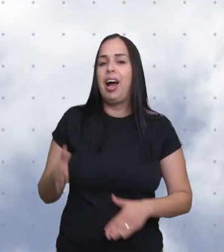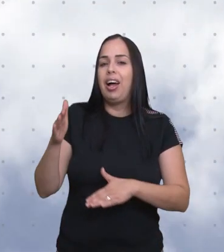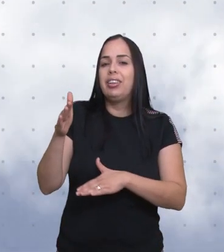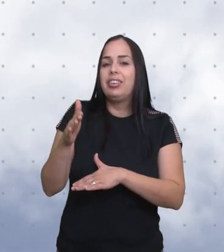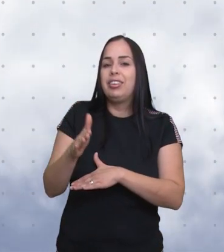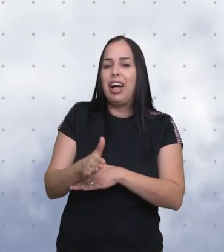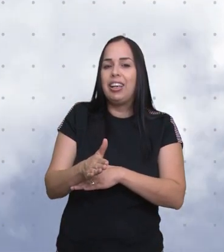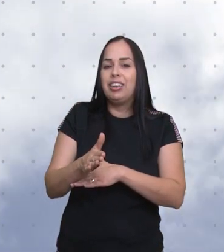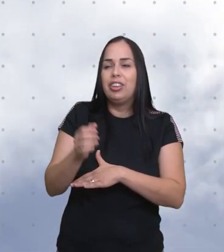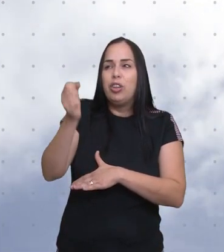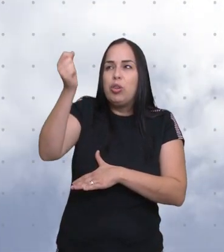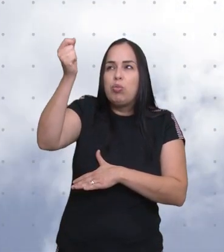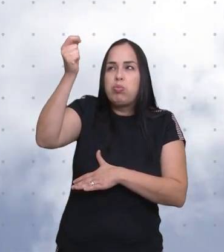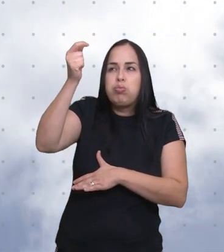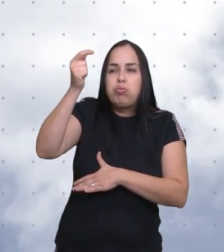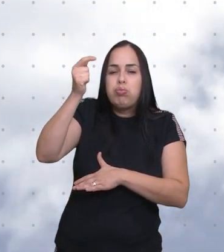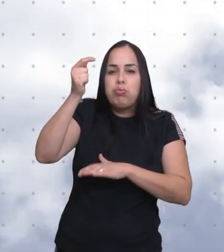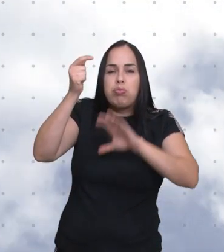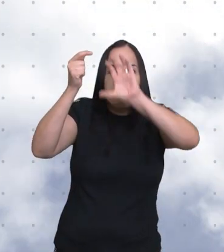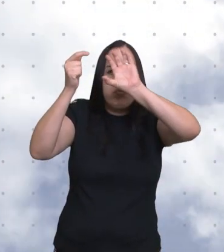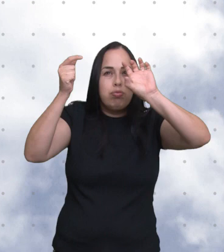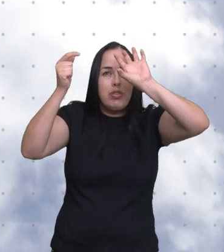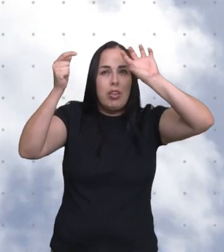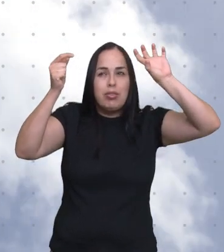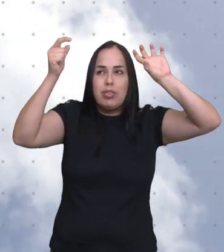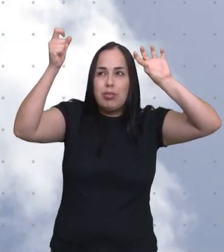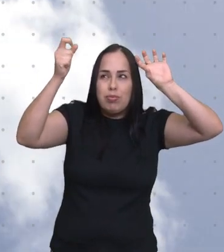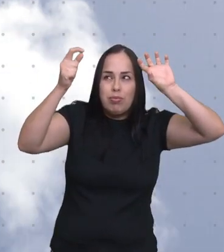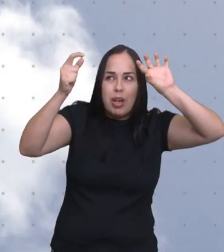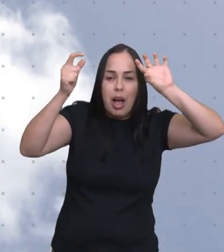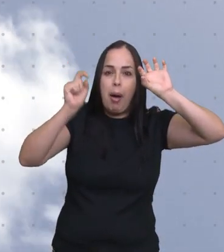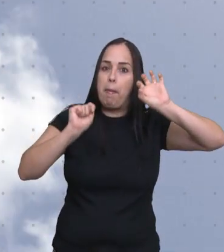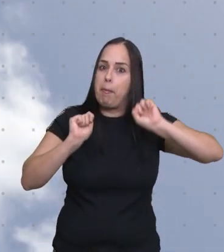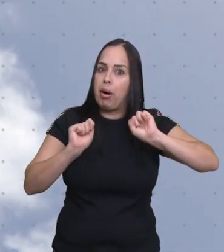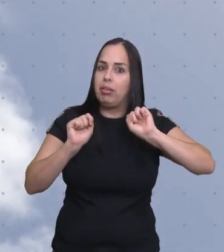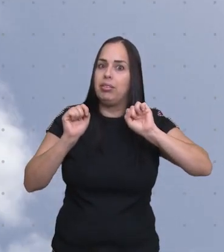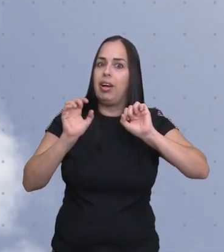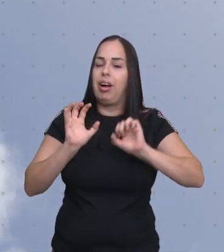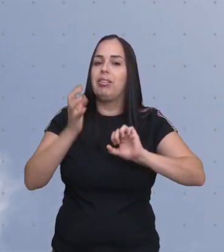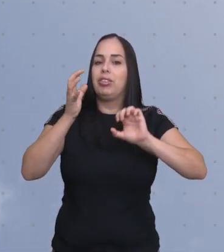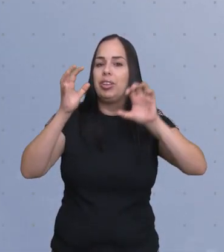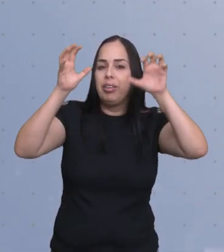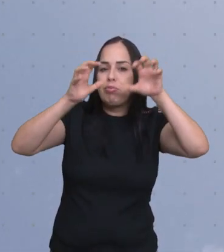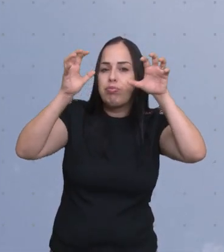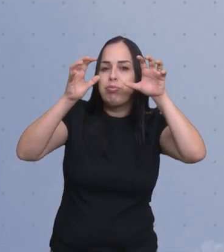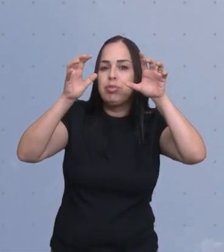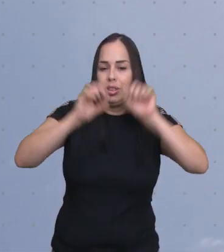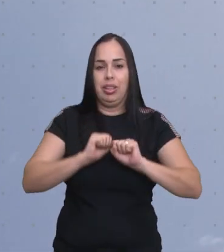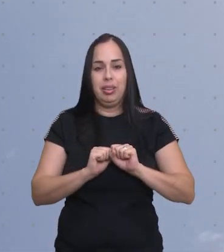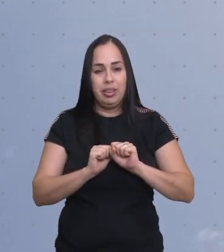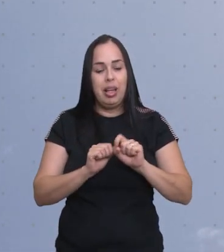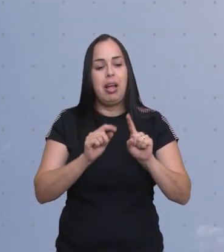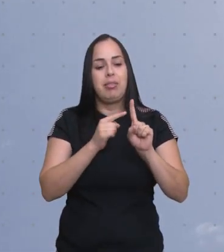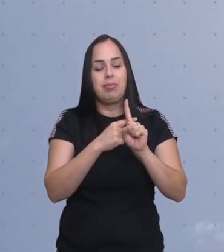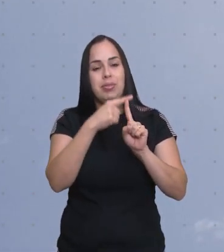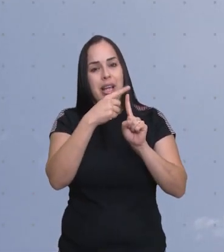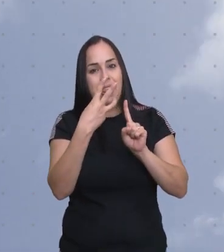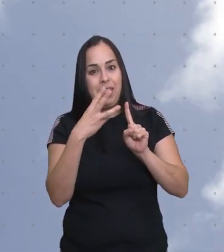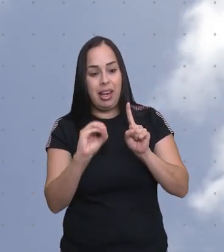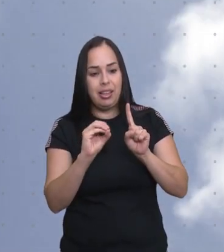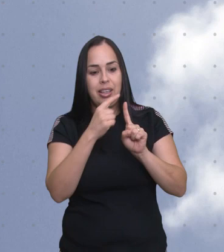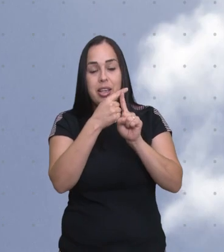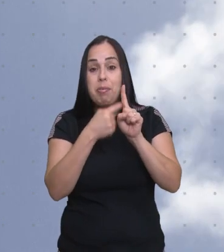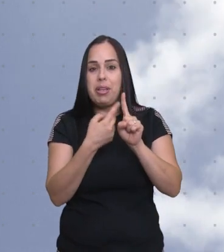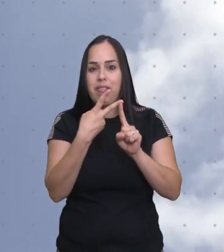A tarde desta quarta tem sol entre nuvens. Pancadas de chuva estão previstas para o fim da tarde e à noite. Máxima